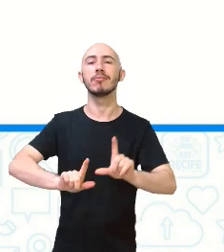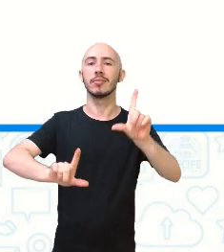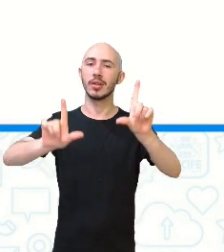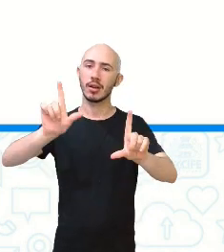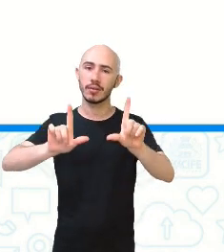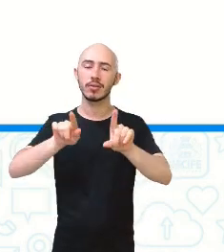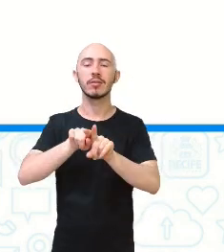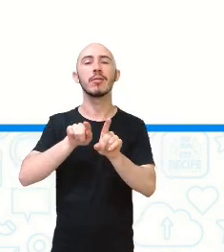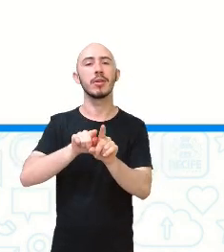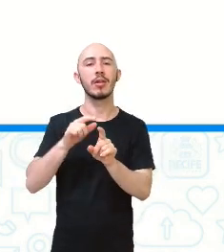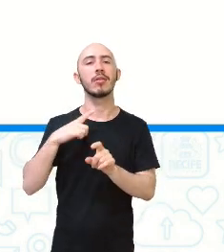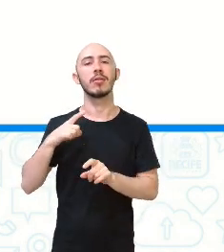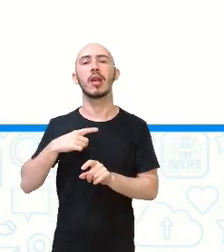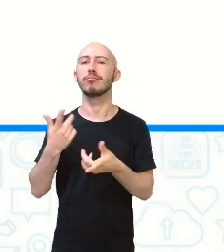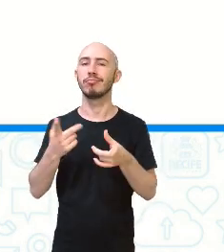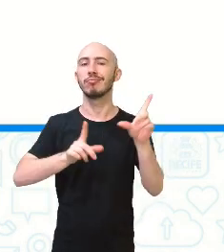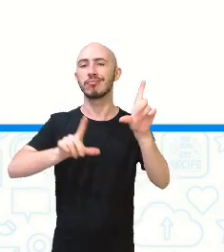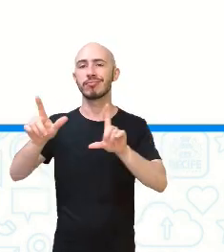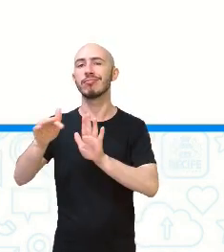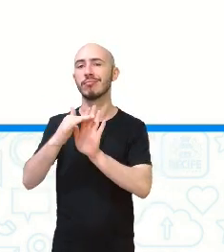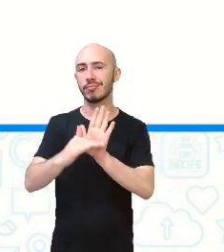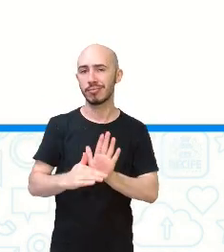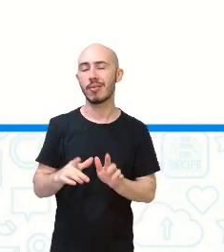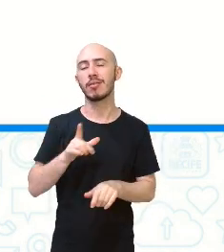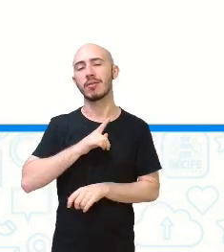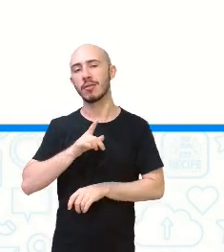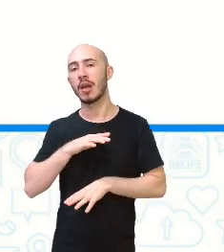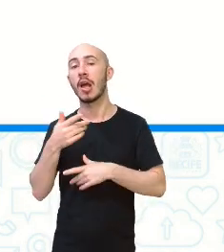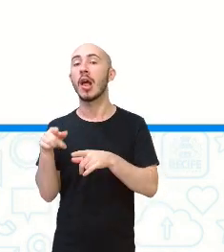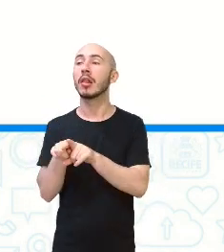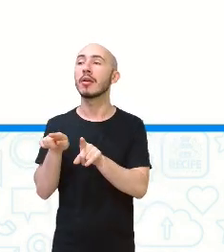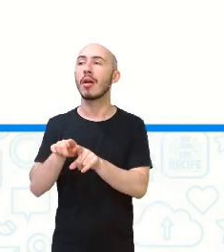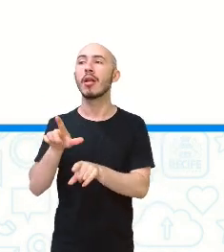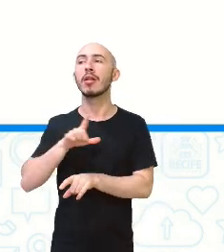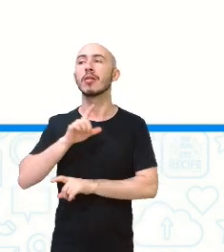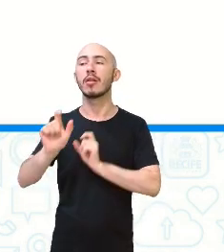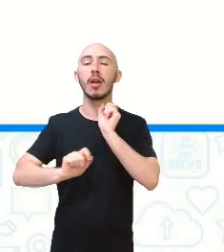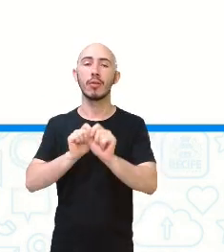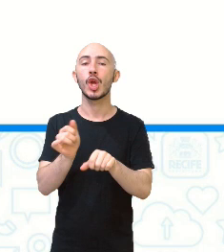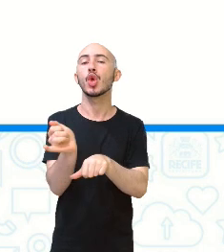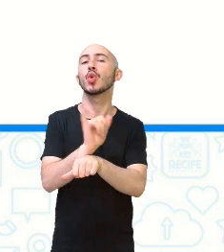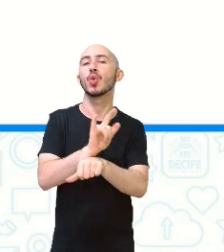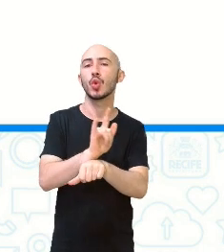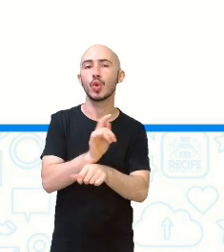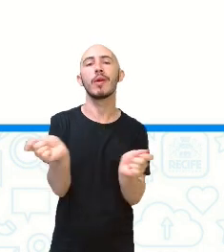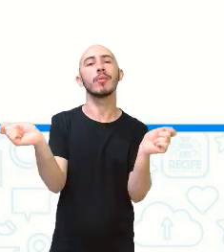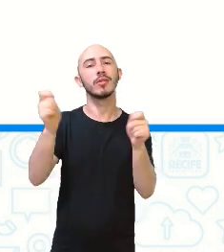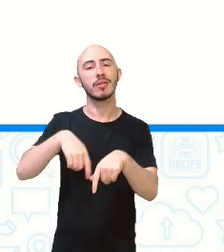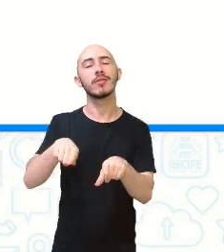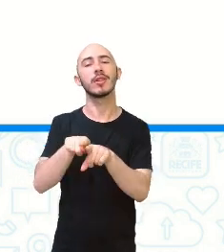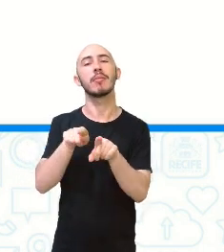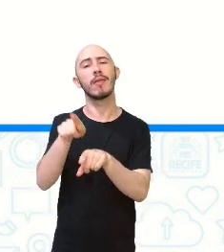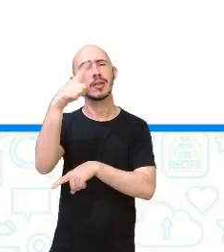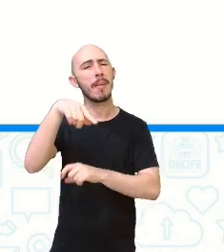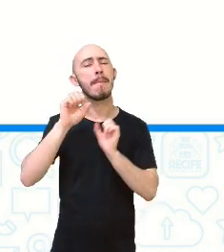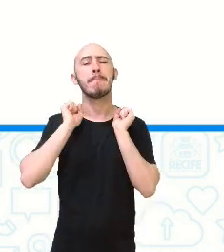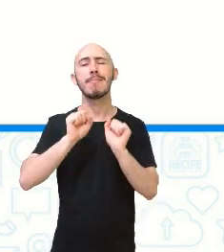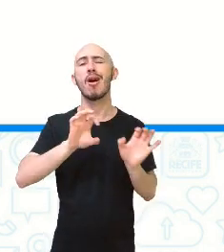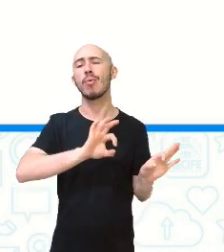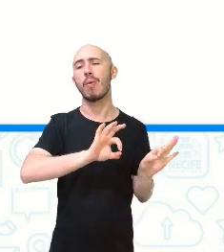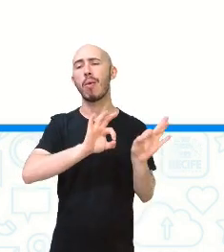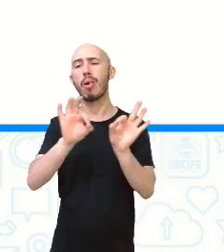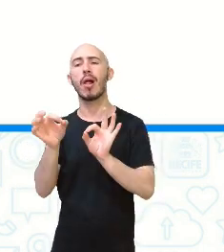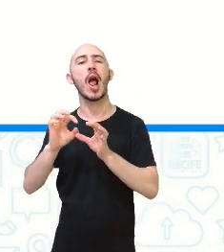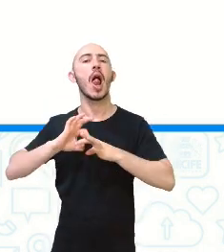televisão, né? Tem os canais próprios para isso. Nós também temos pelo YouTube, tá? Então você também pode assistir nossa aula pelo